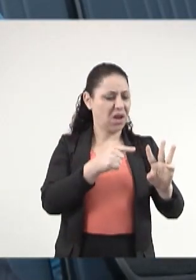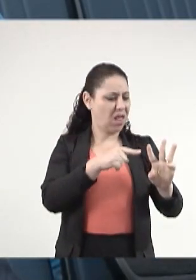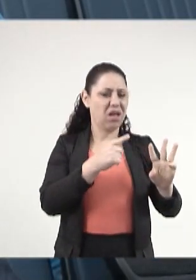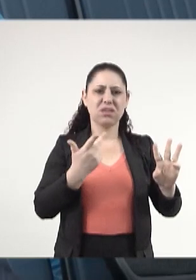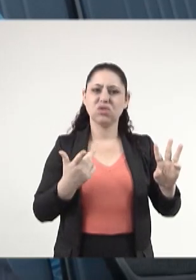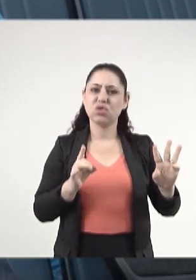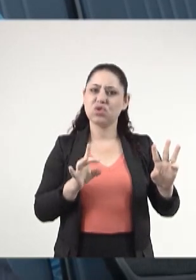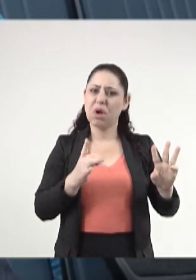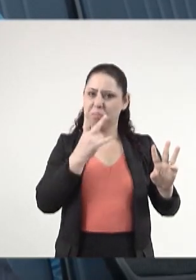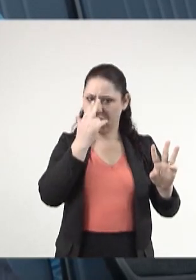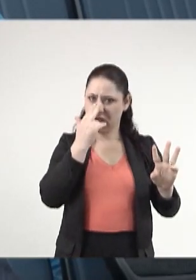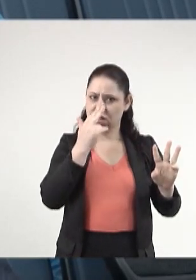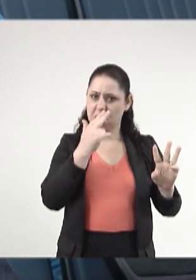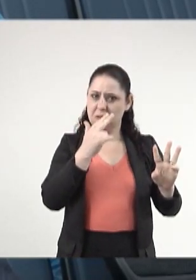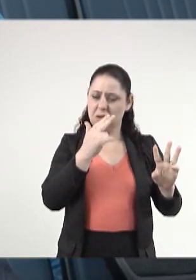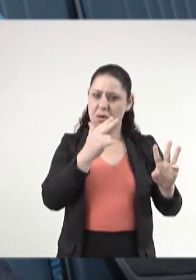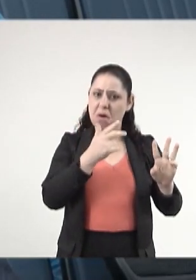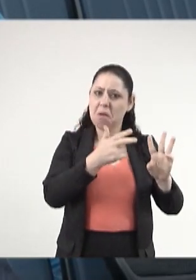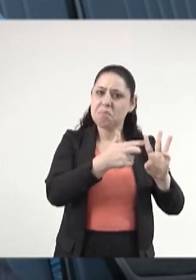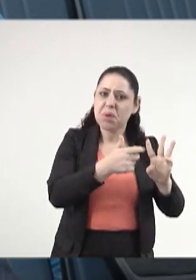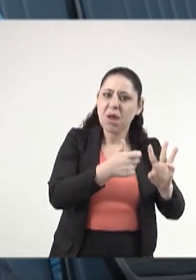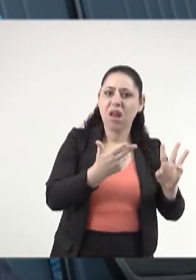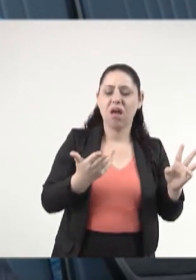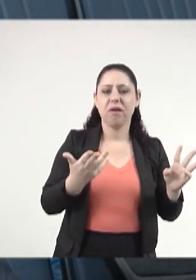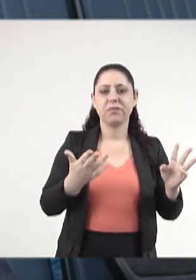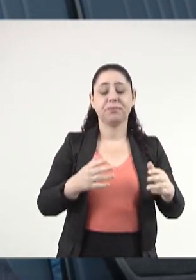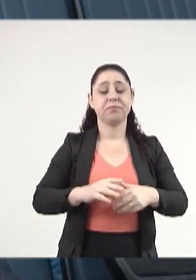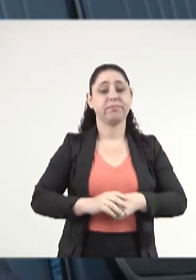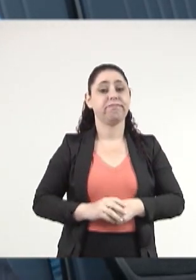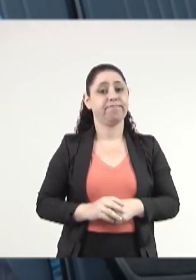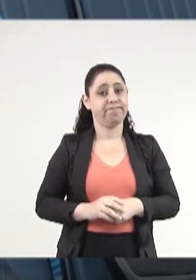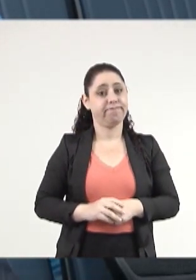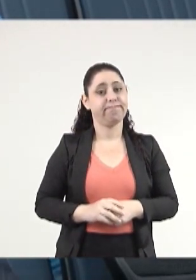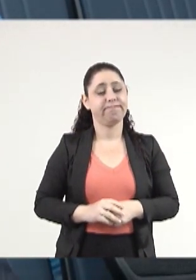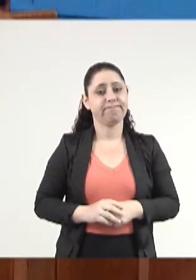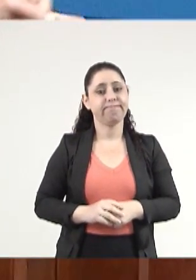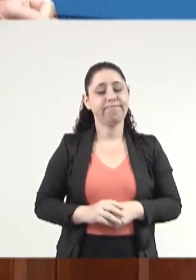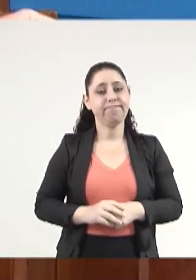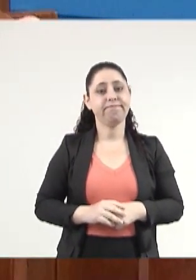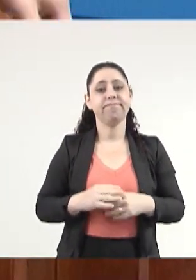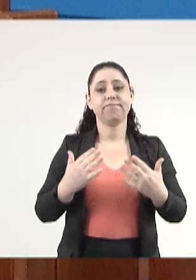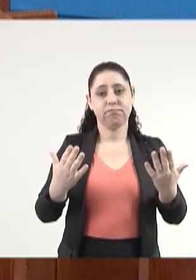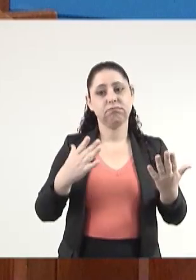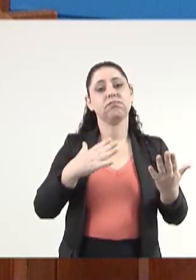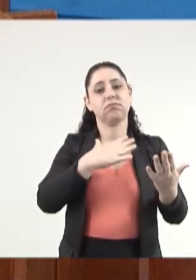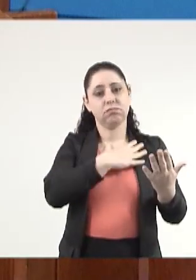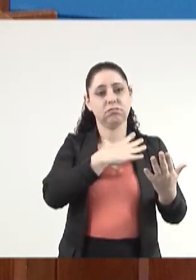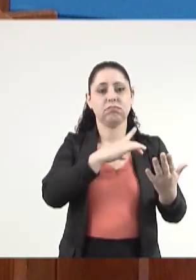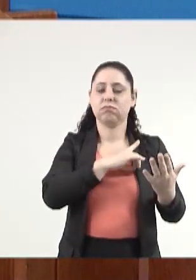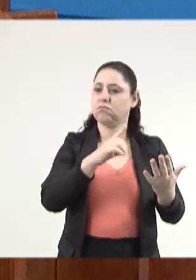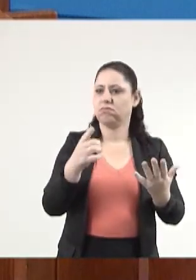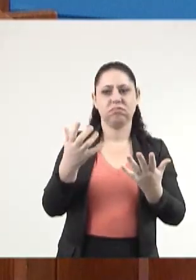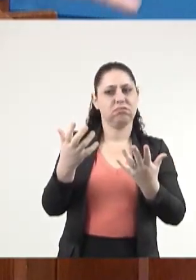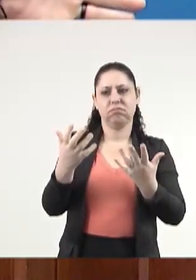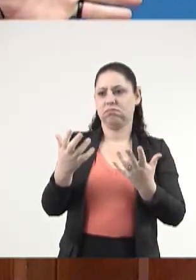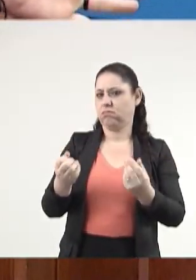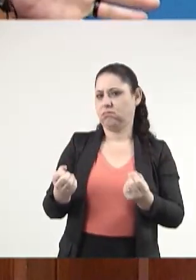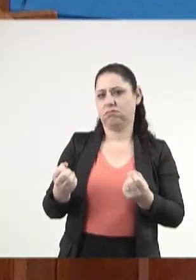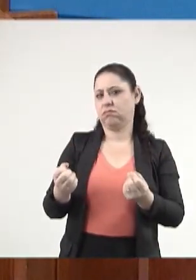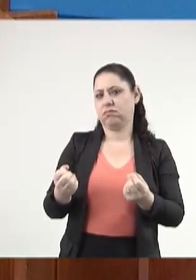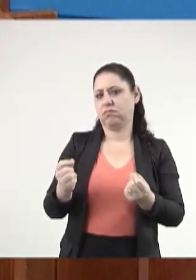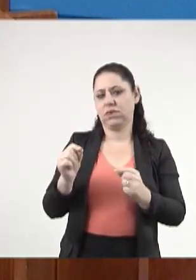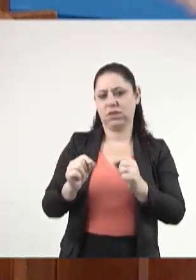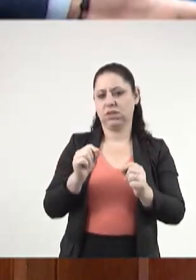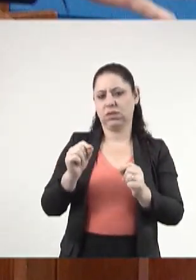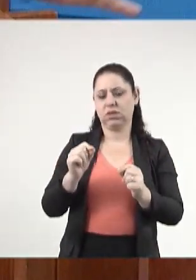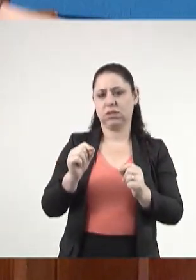indígenas. Só morrem os indígenas. E aí, coronel, como o senhor não admite que ataquem a polícia